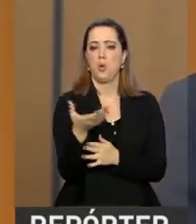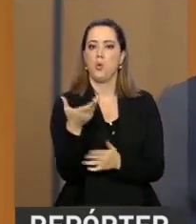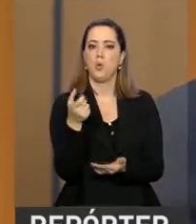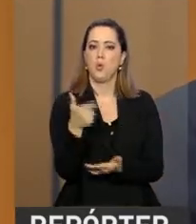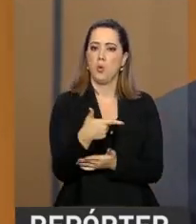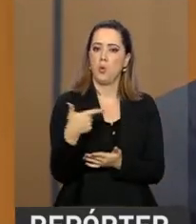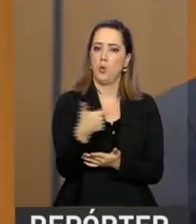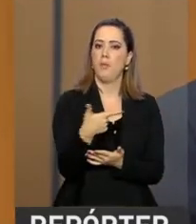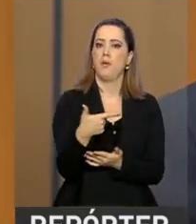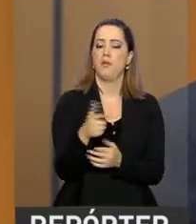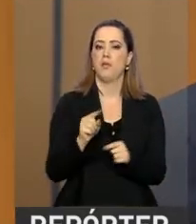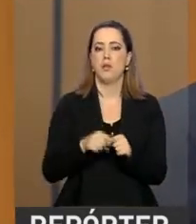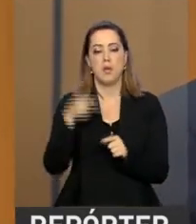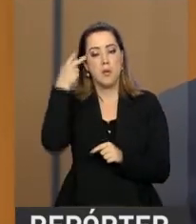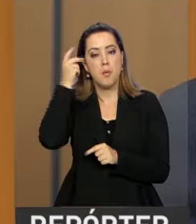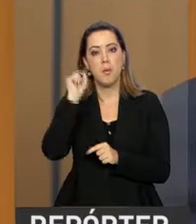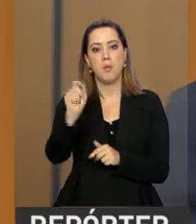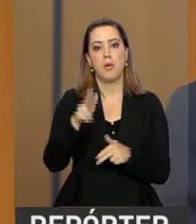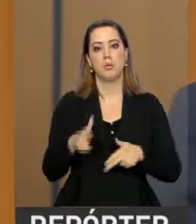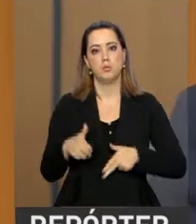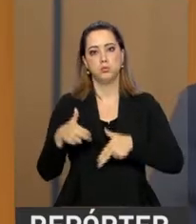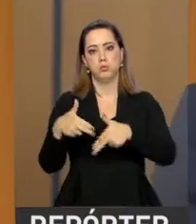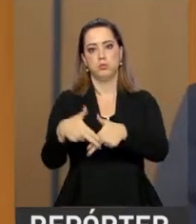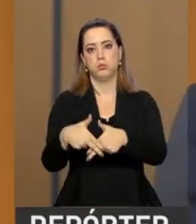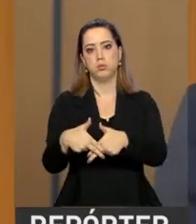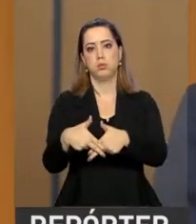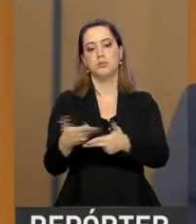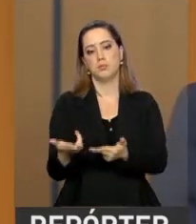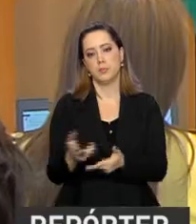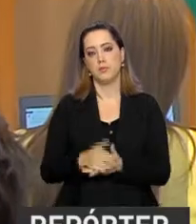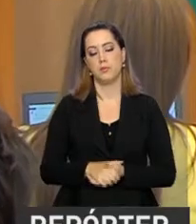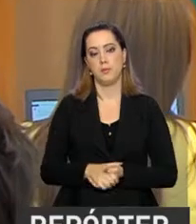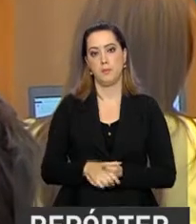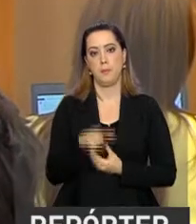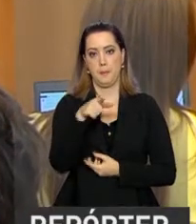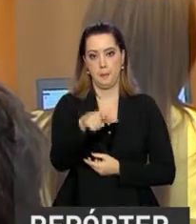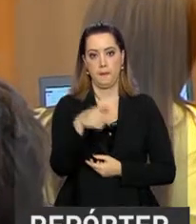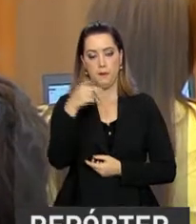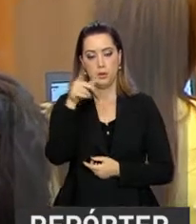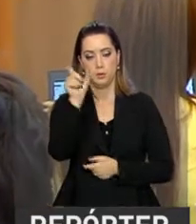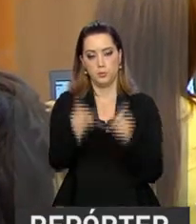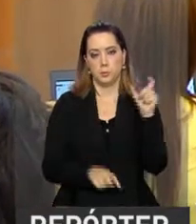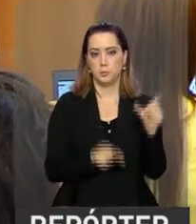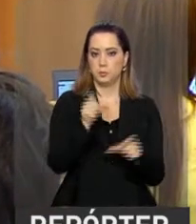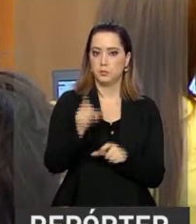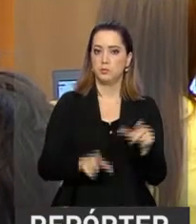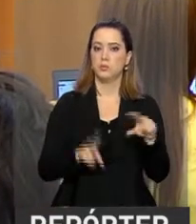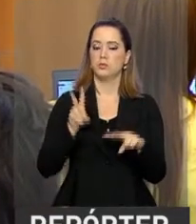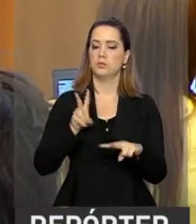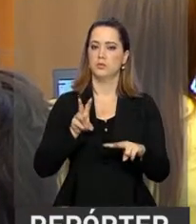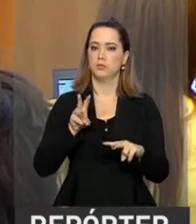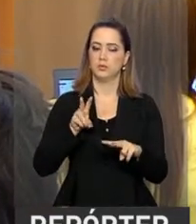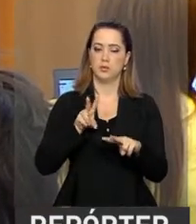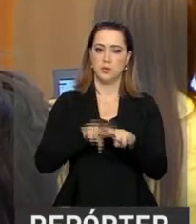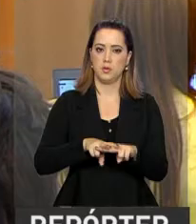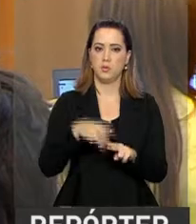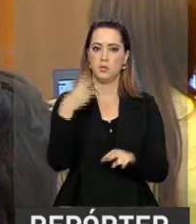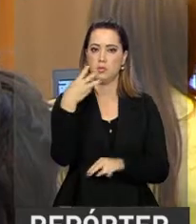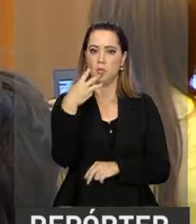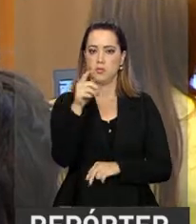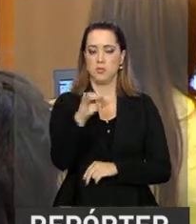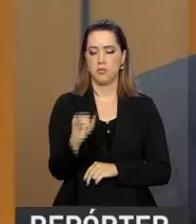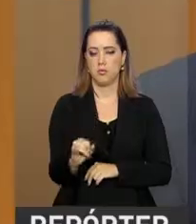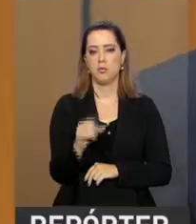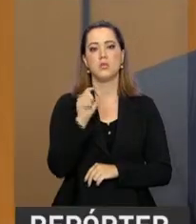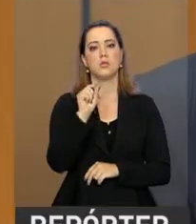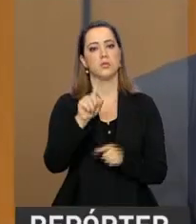finalidade clara e específica da prática de atos de terrorismo. Os suspeitos vão ficar presos por 30 dias, prorrogados por mais